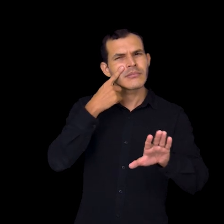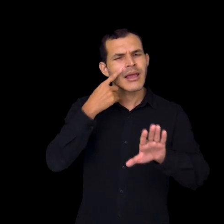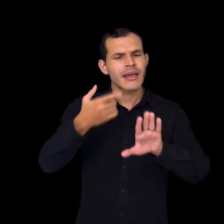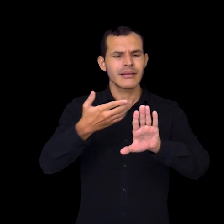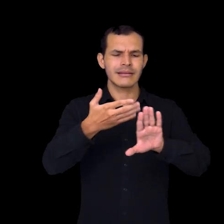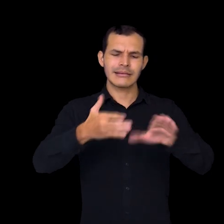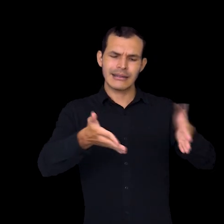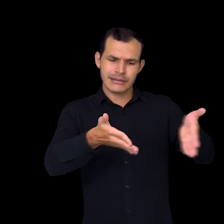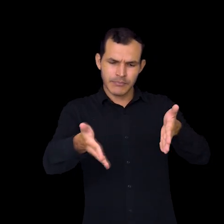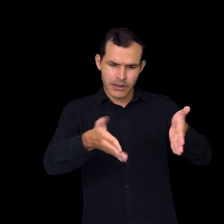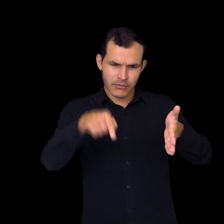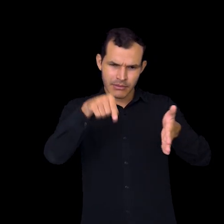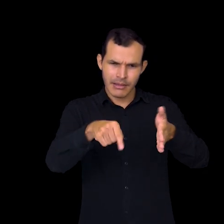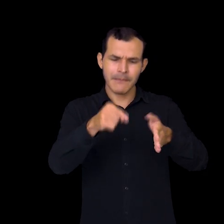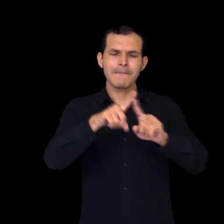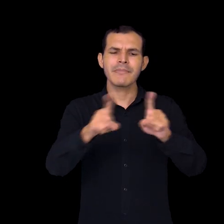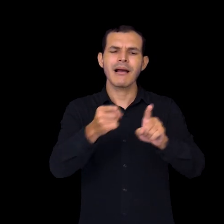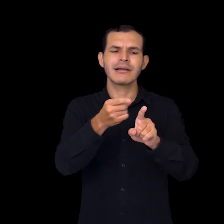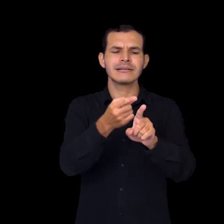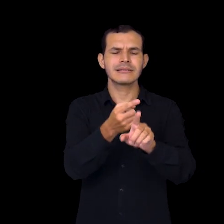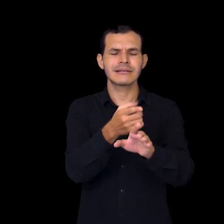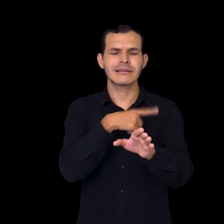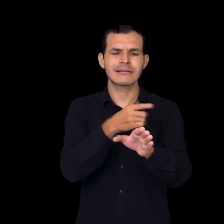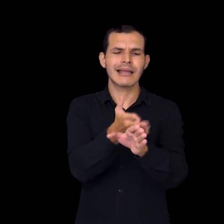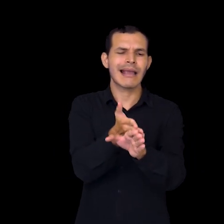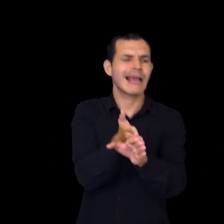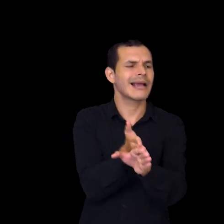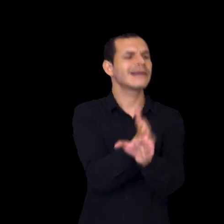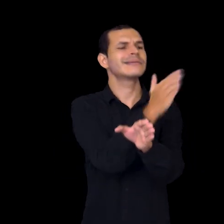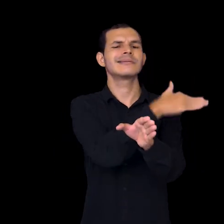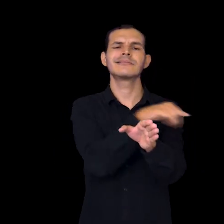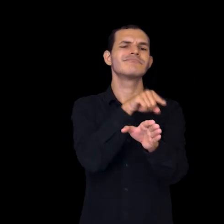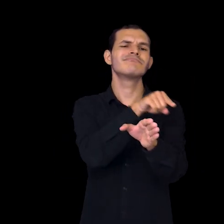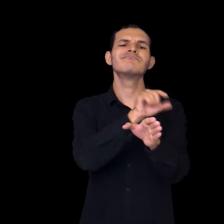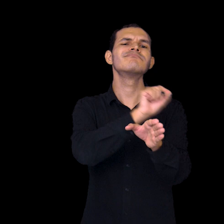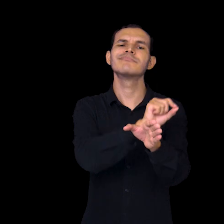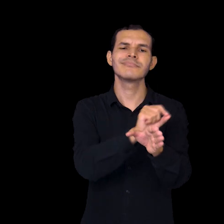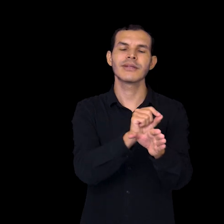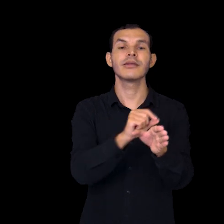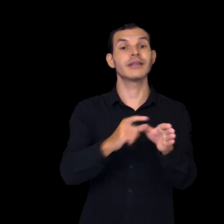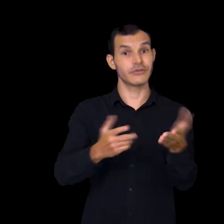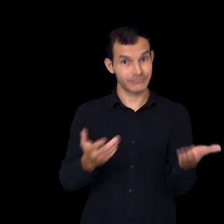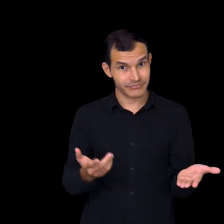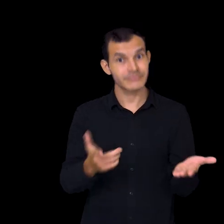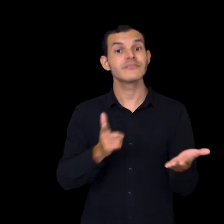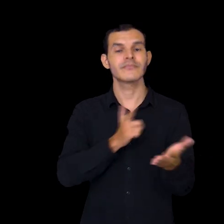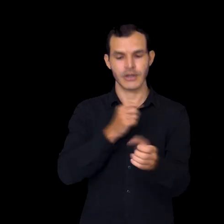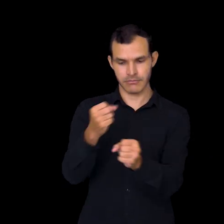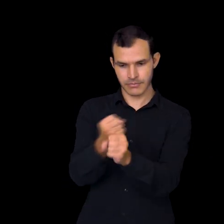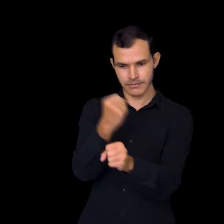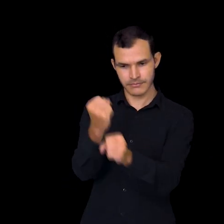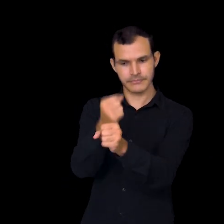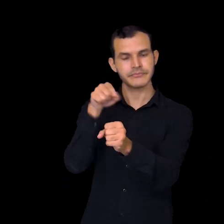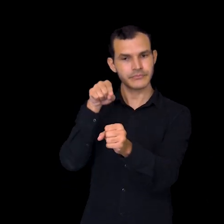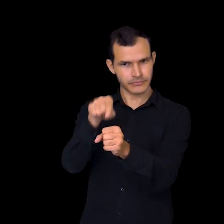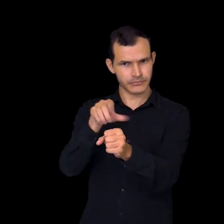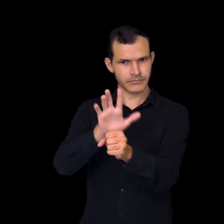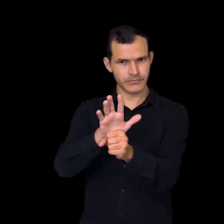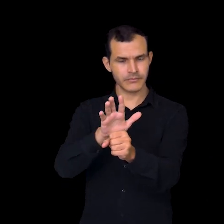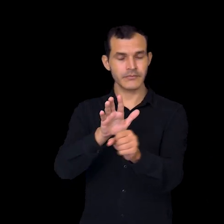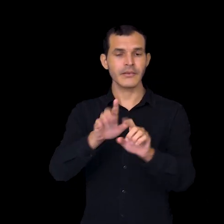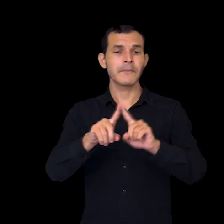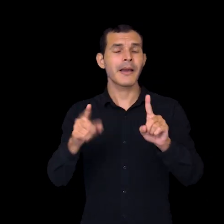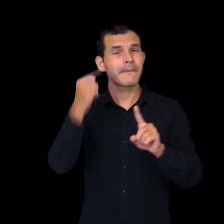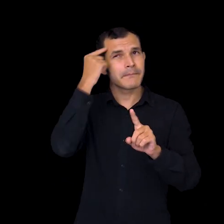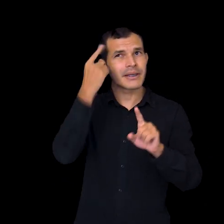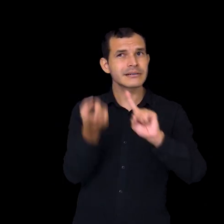anterior, a gente pode dizer que tem uma permanência, né? Tendemos a pensar que há uma ruptura enorme com a construção, mas a gente